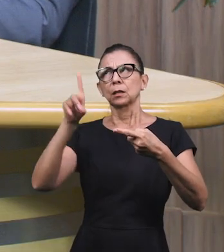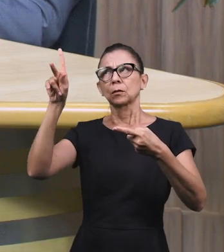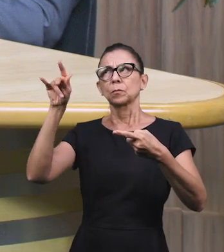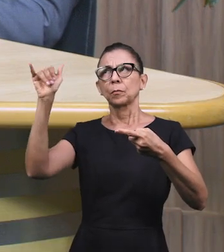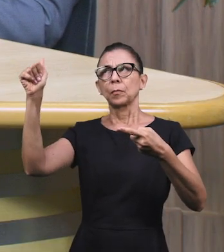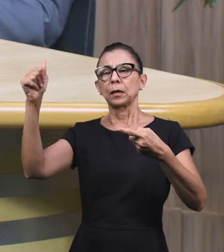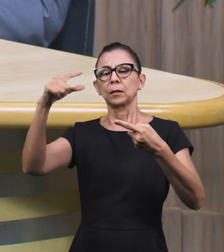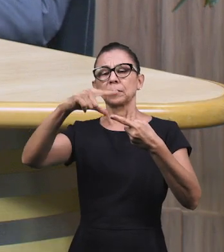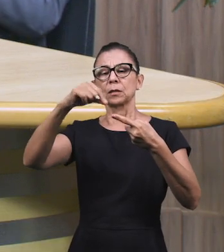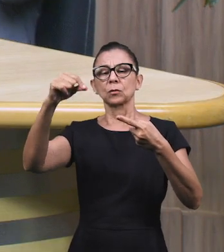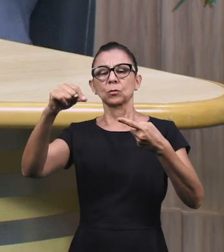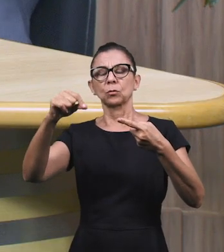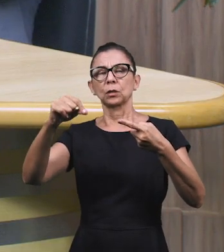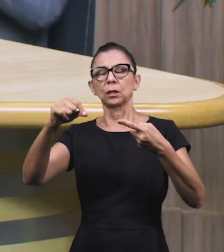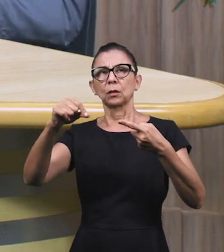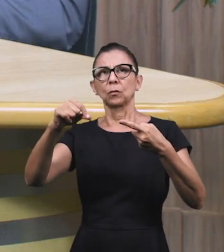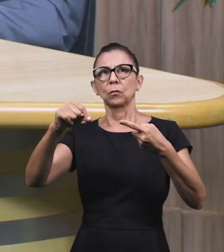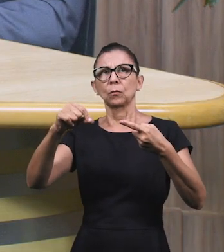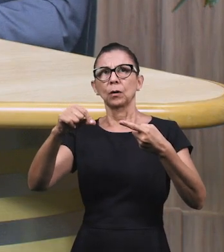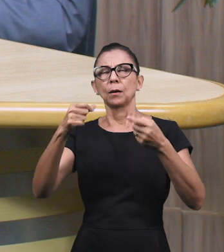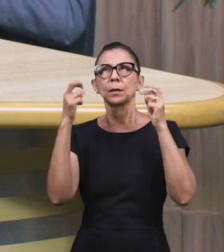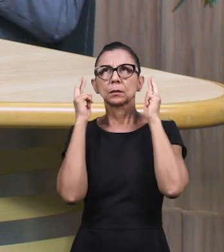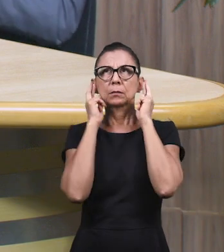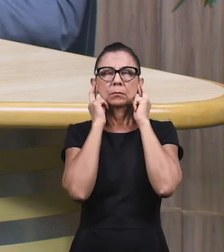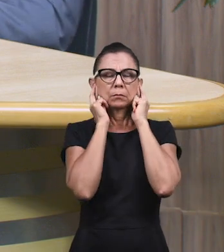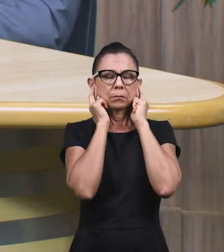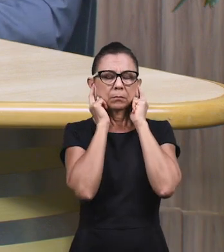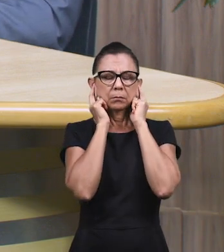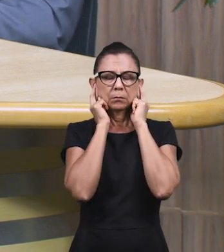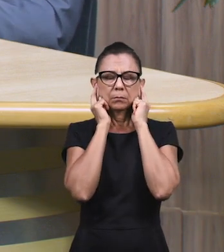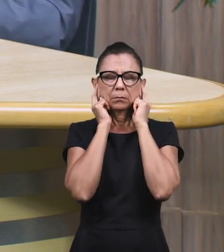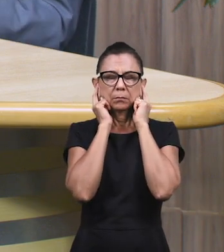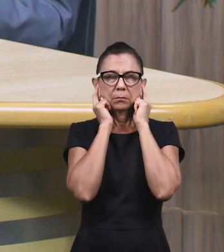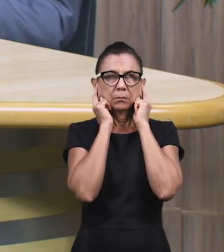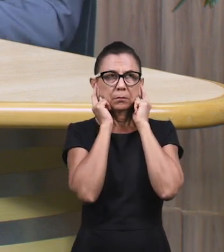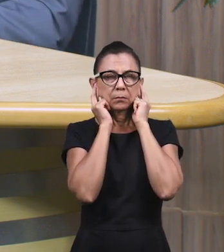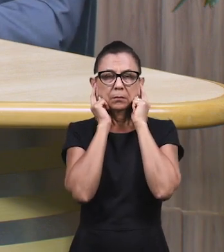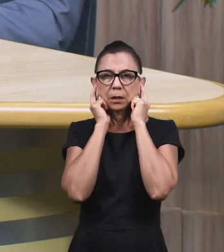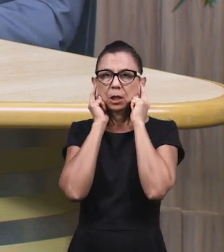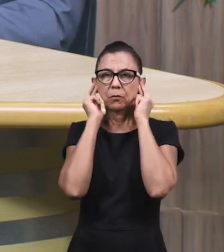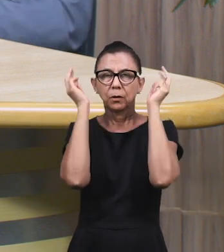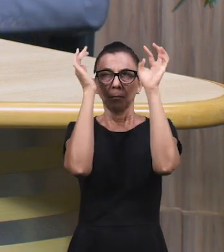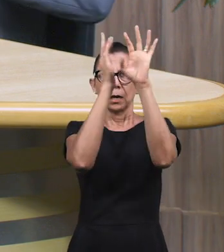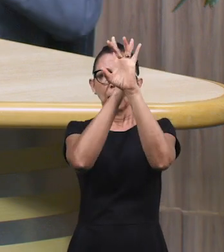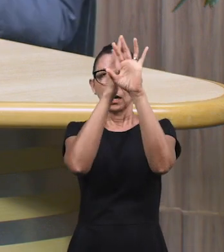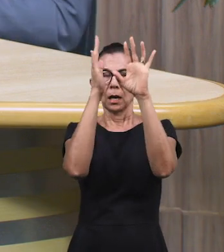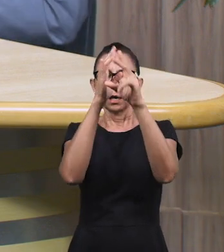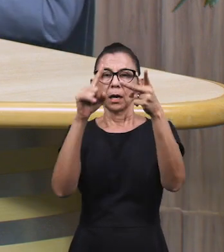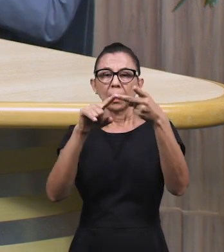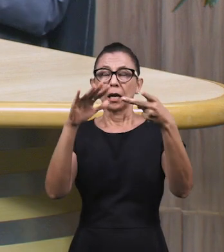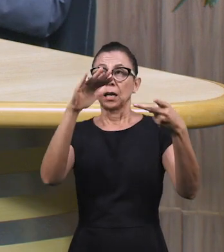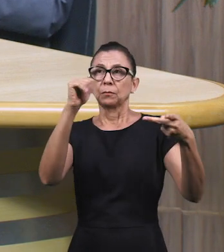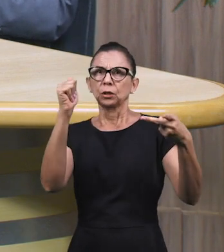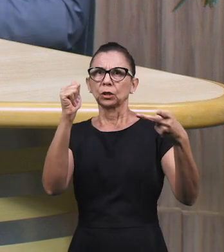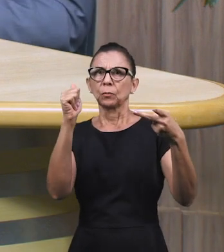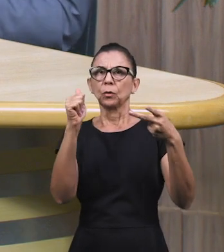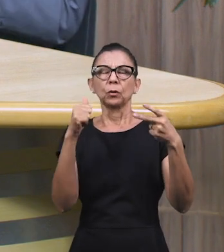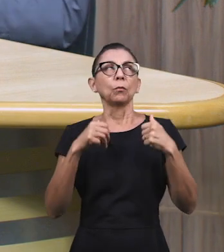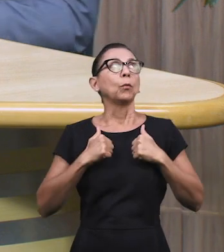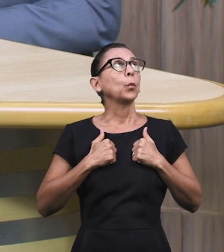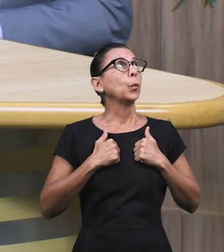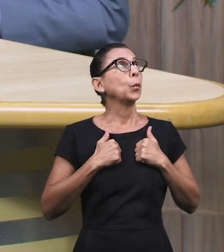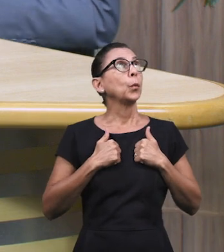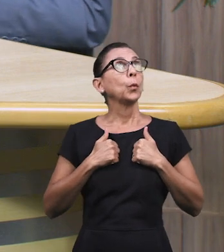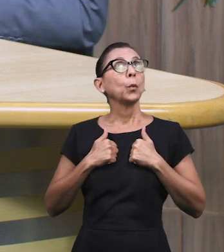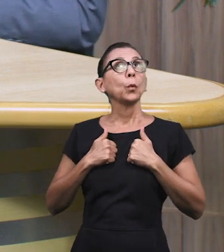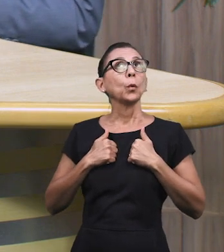fui eleito, mas eu vou tampar os ouvidos, eu não vou ouvir o chamado. Ou vou rejeitar. Ou então eu vou rejeitar. Ou